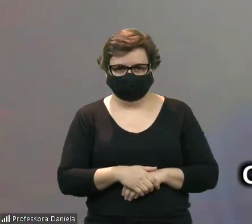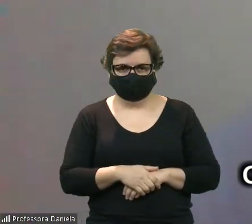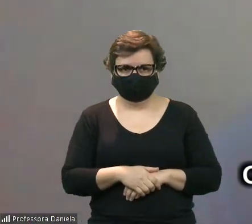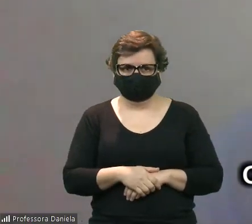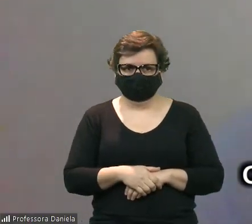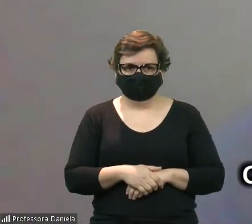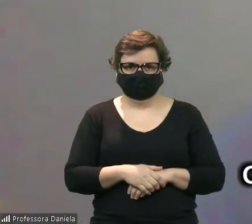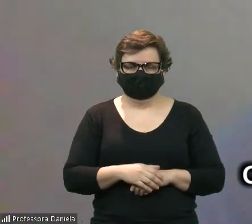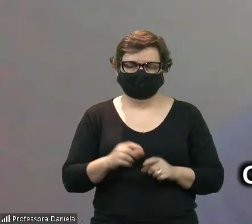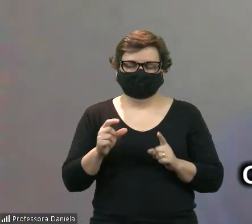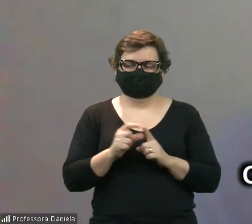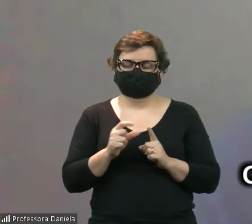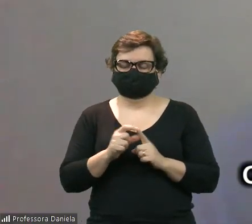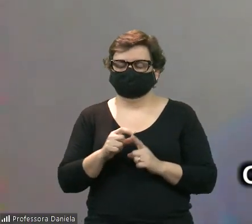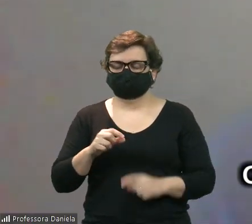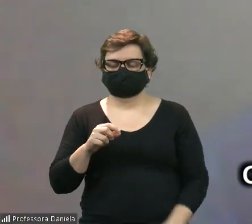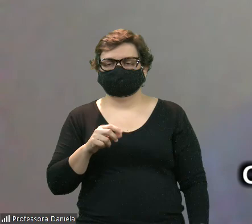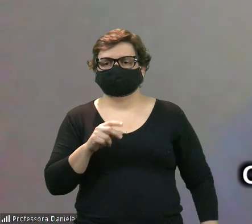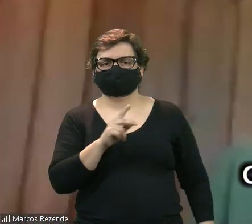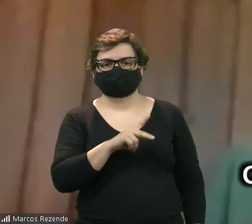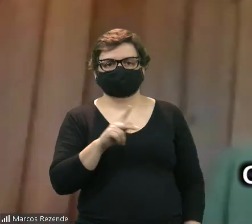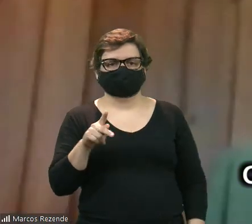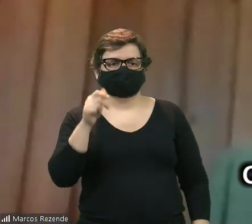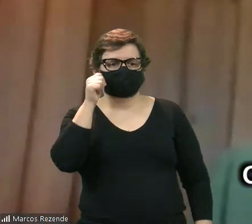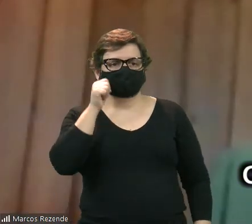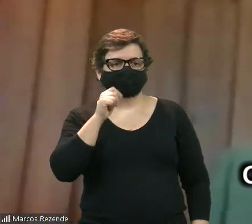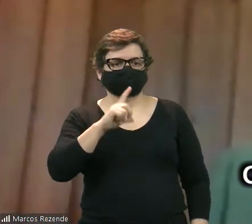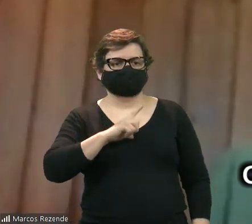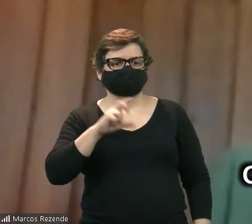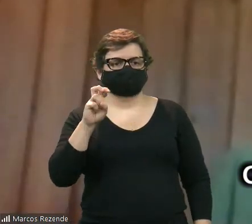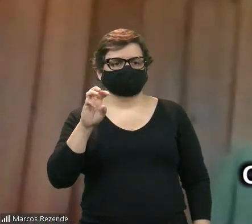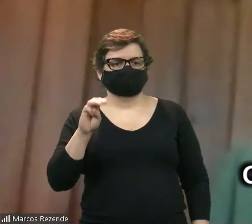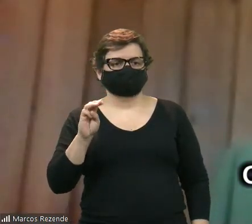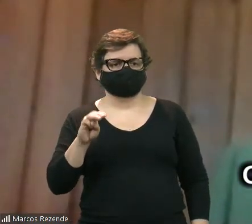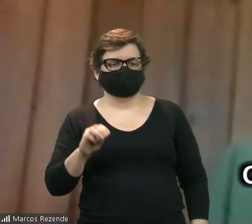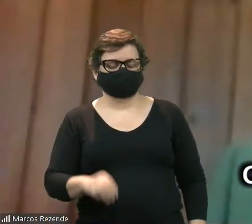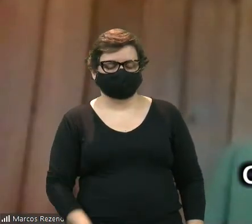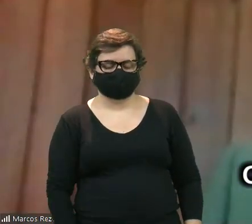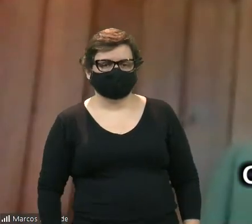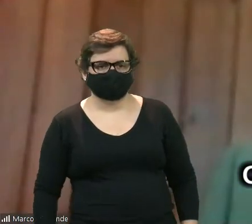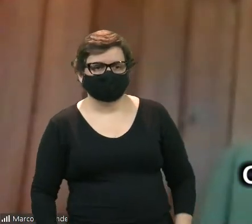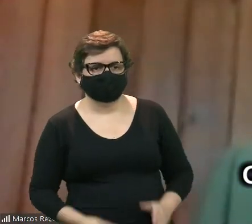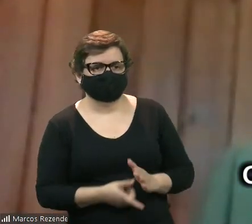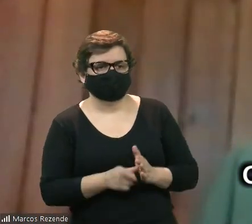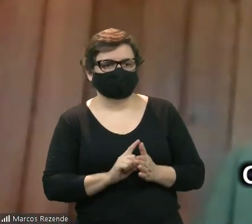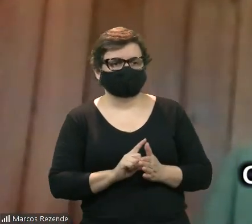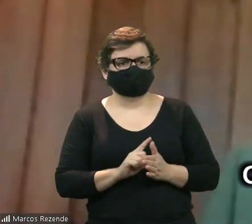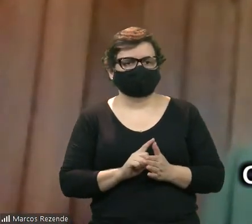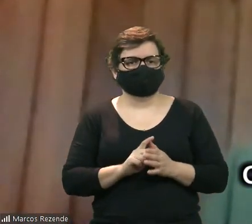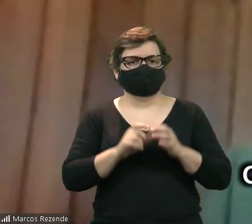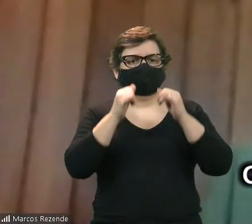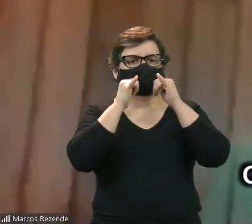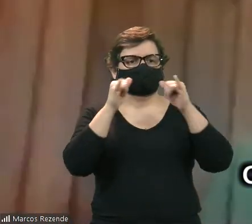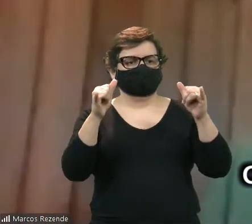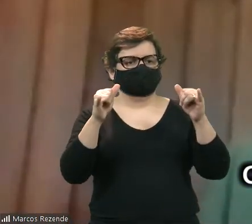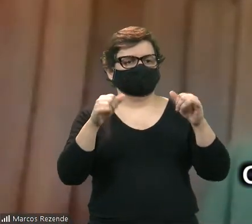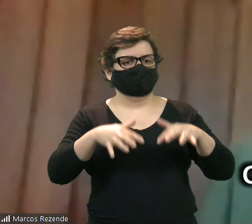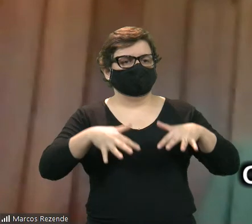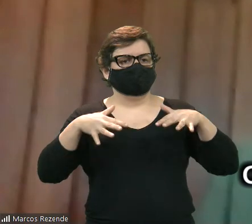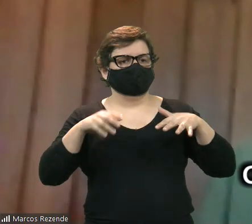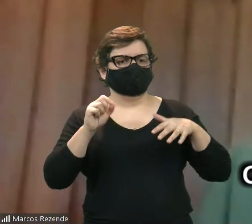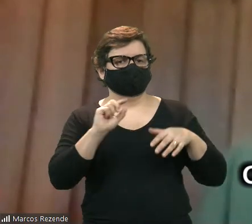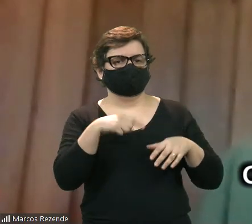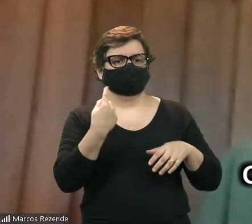presidente. Explicação pessoal, vereadora professora Daniela dispõe de 5 minutos. Antes, porém, comunicando ao plenário que a